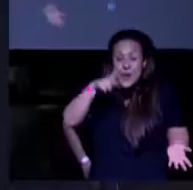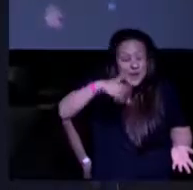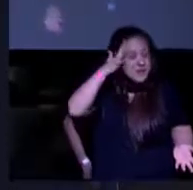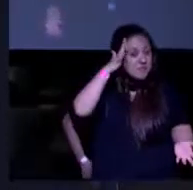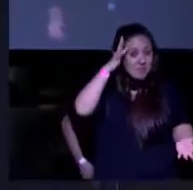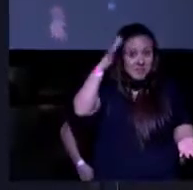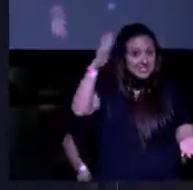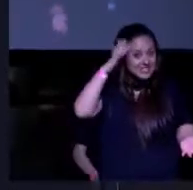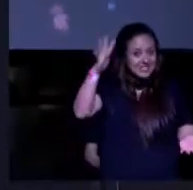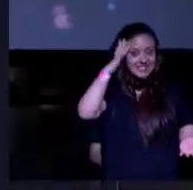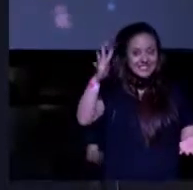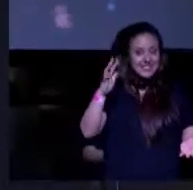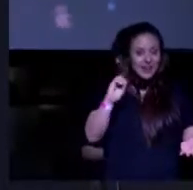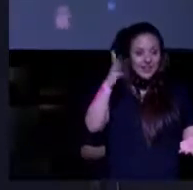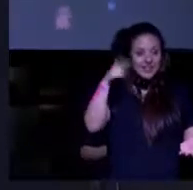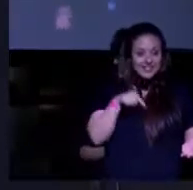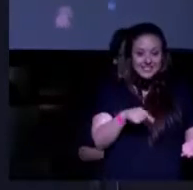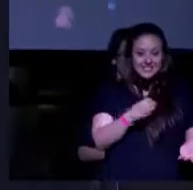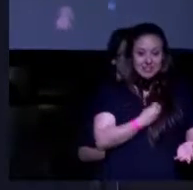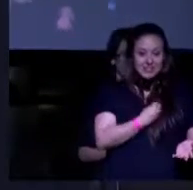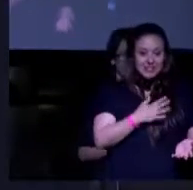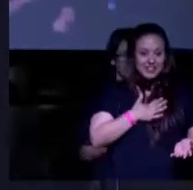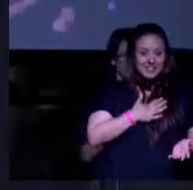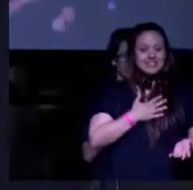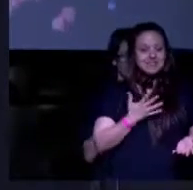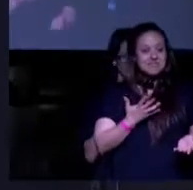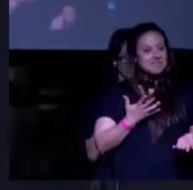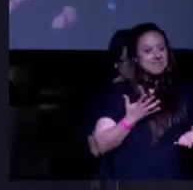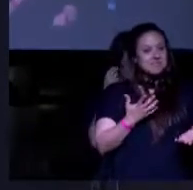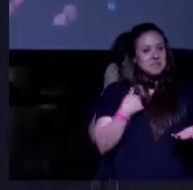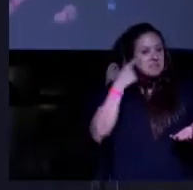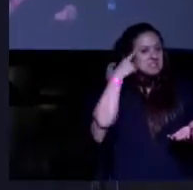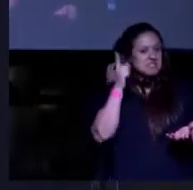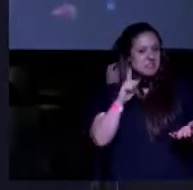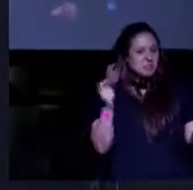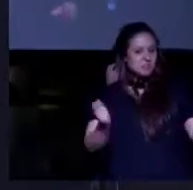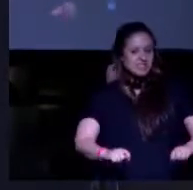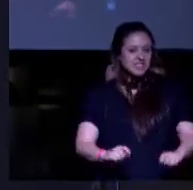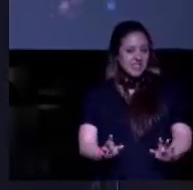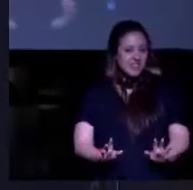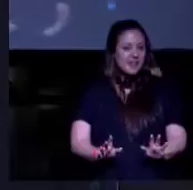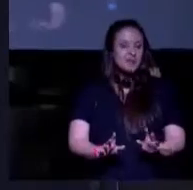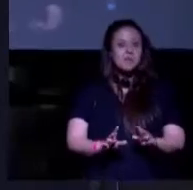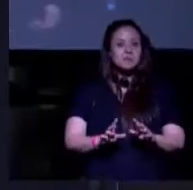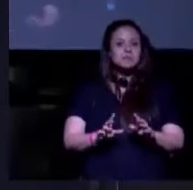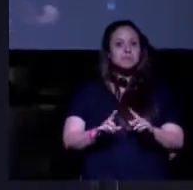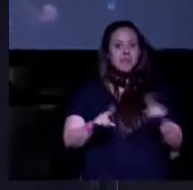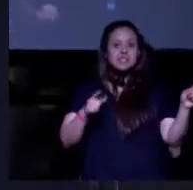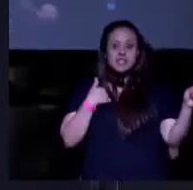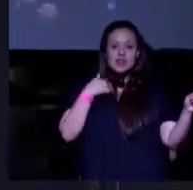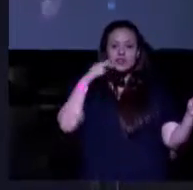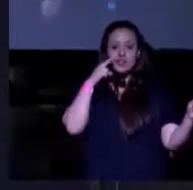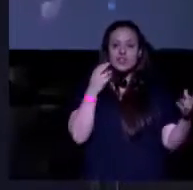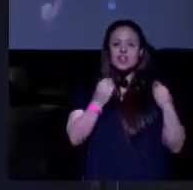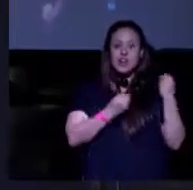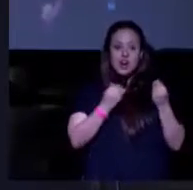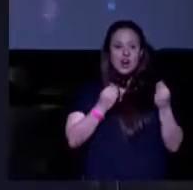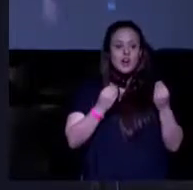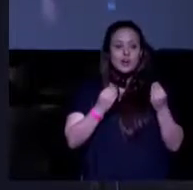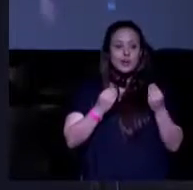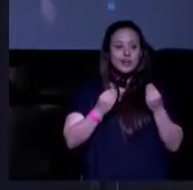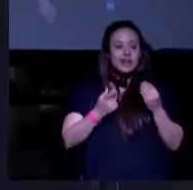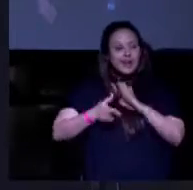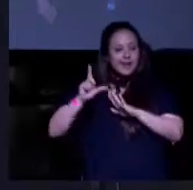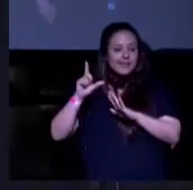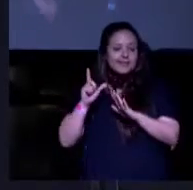eu achei a java pelo contrário que isso não seria possível é eu vejo acontecer isso de dentro e vejo acontecer com os meninos que